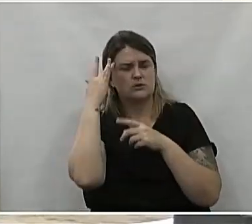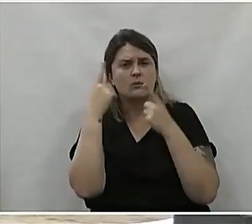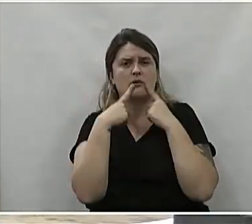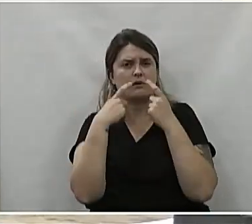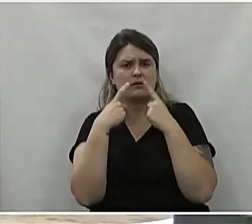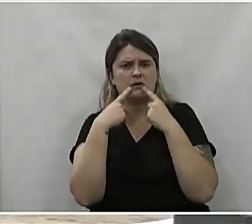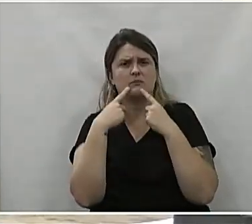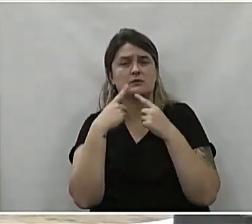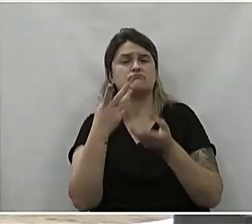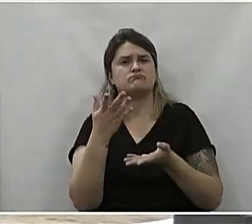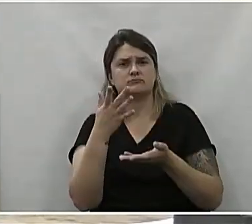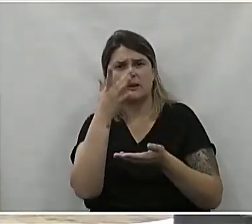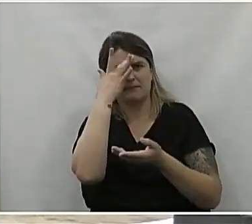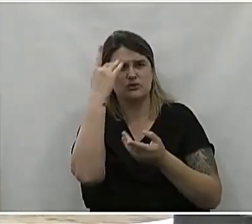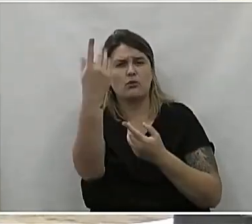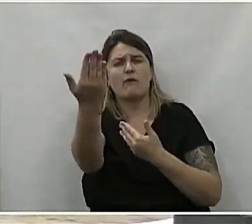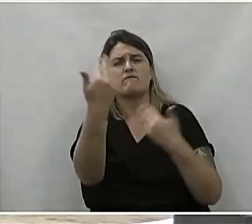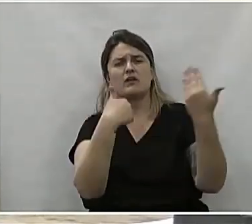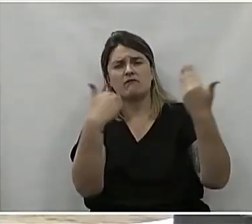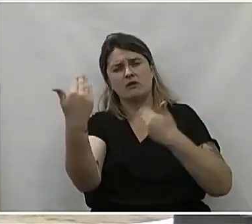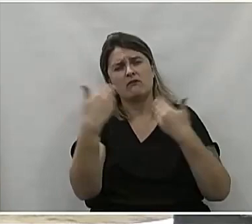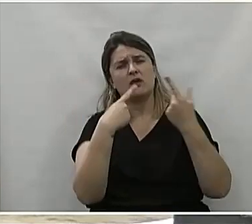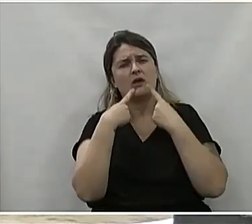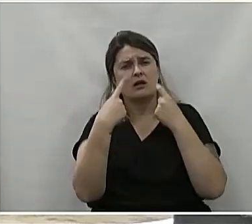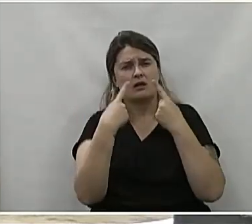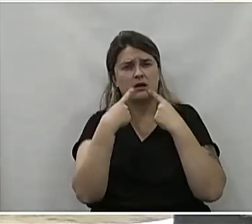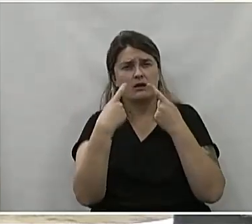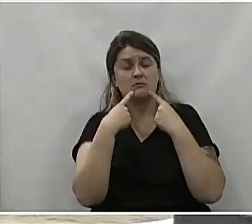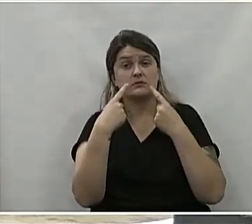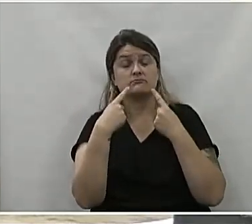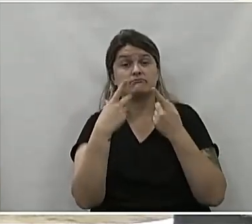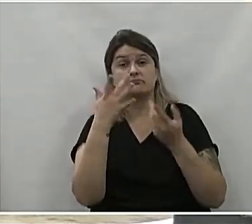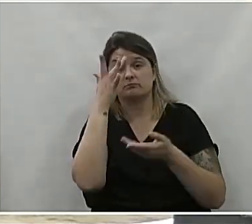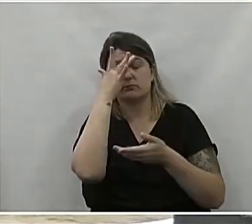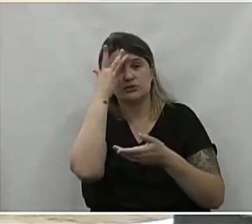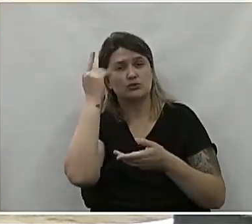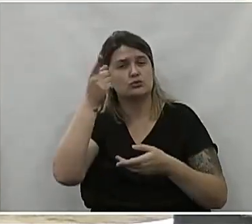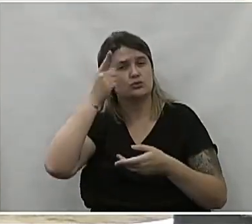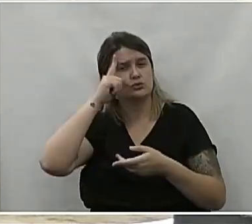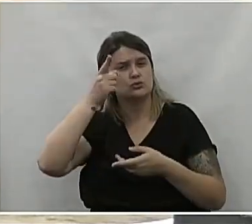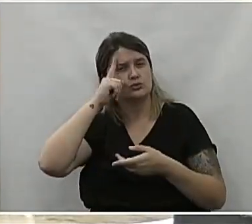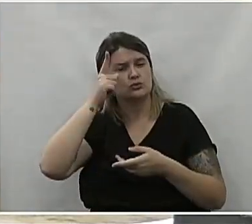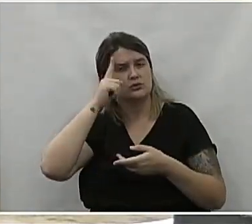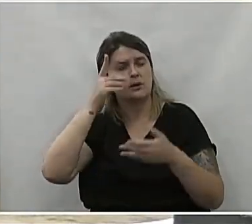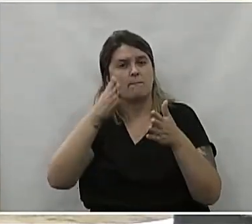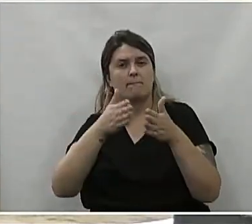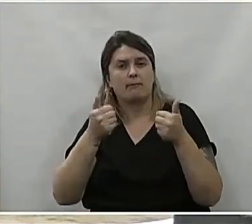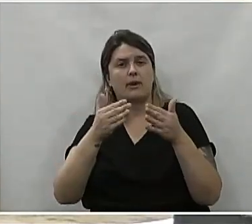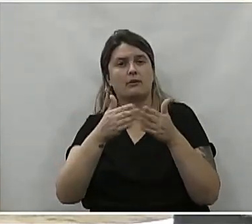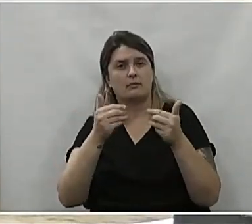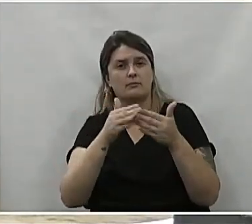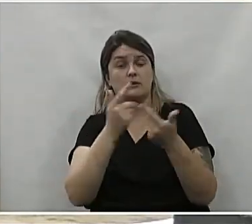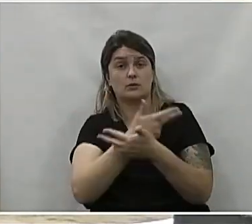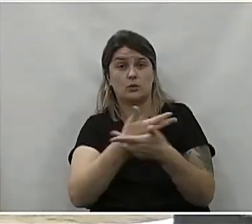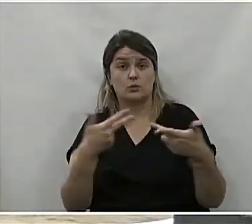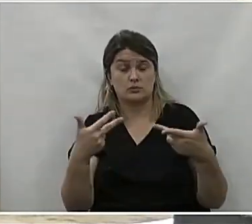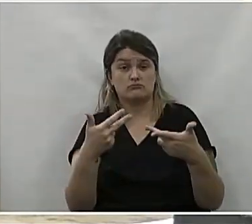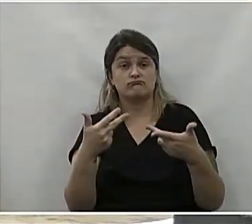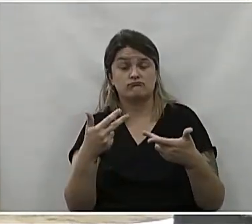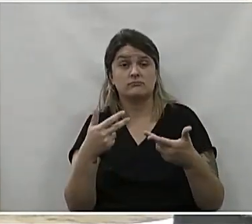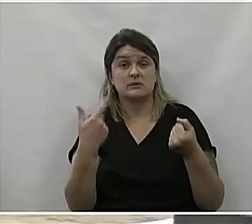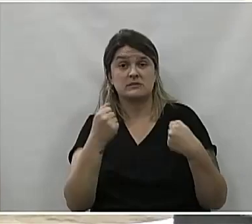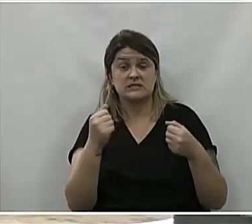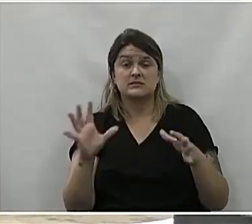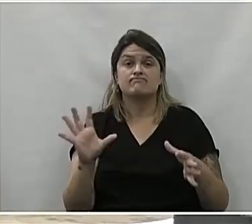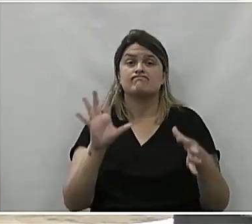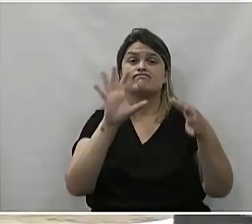Nós vereadores Somos o para-choque Das pessoas As pessoas Todos os dias Estão pedindo Para nós Para ter